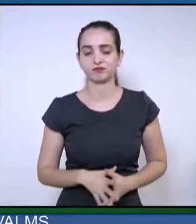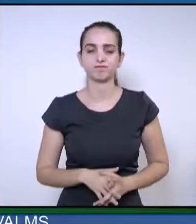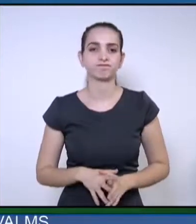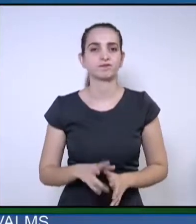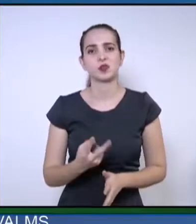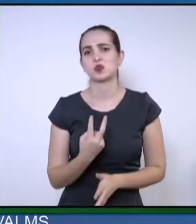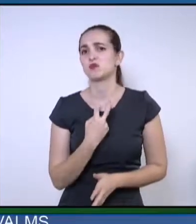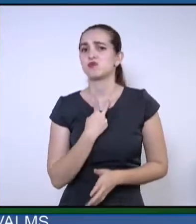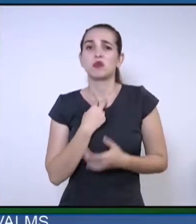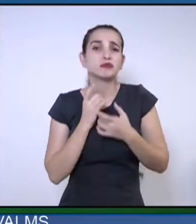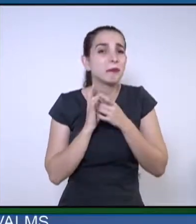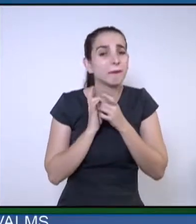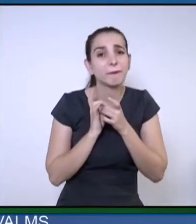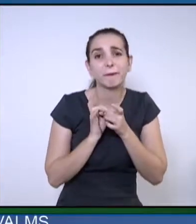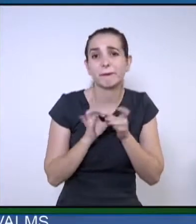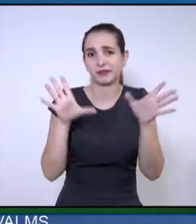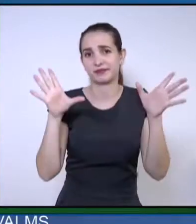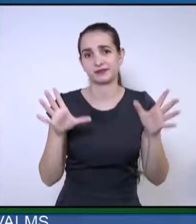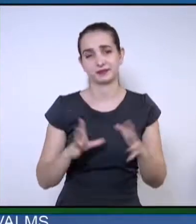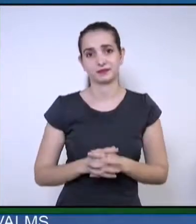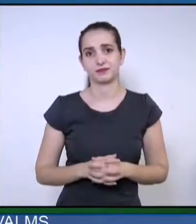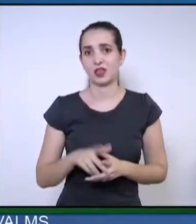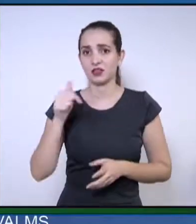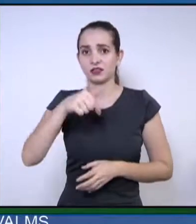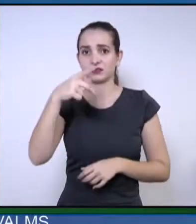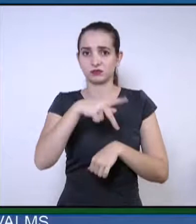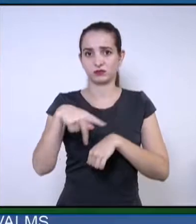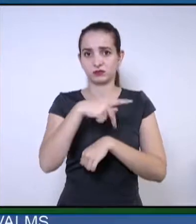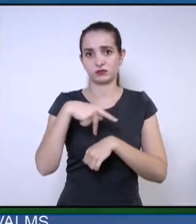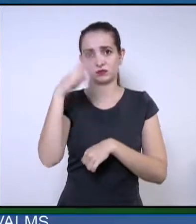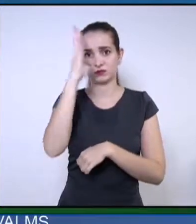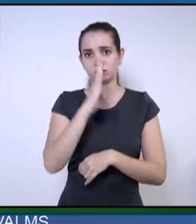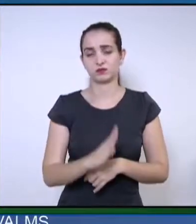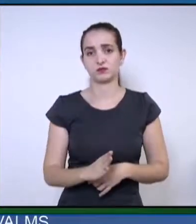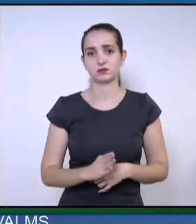Não pode se permitir mais nesse país.